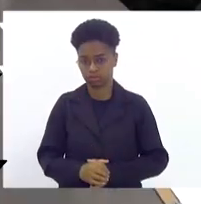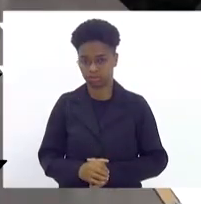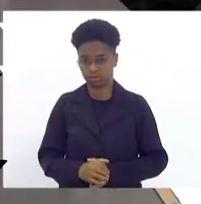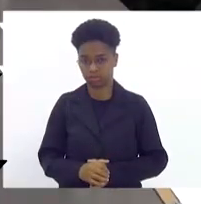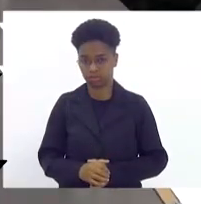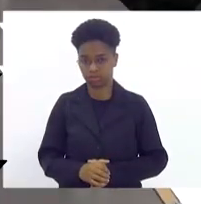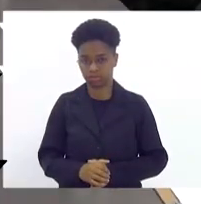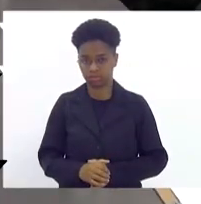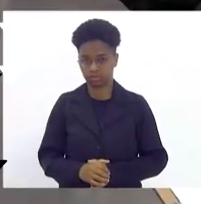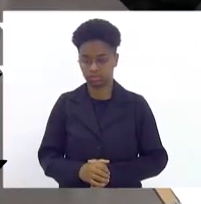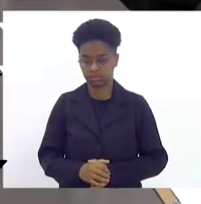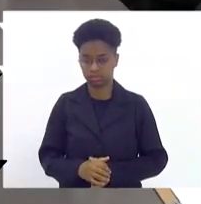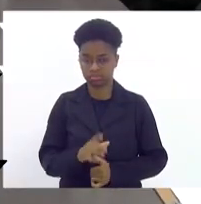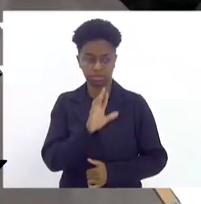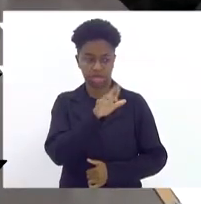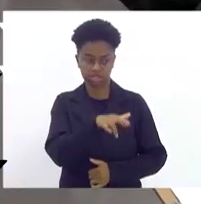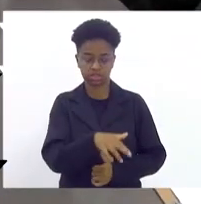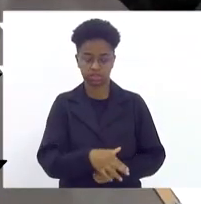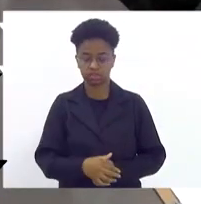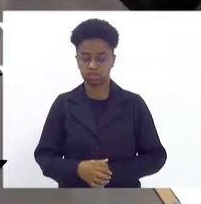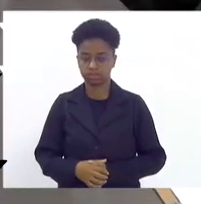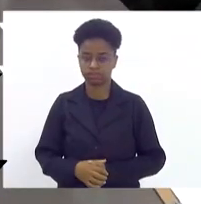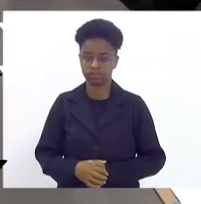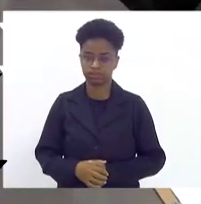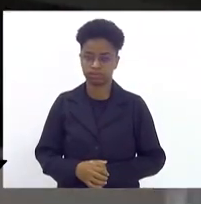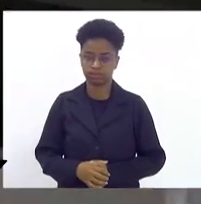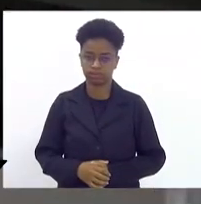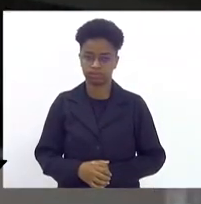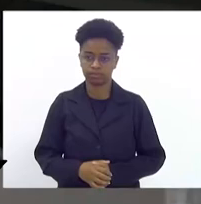político. Tem razão.